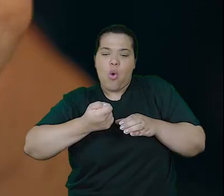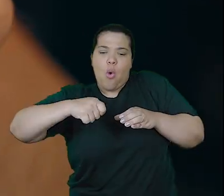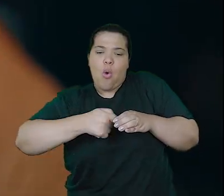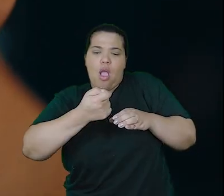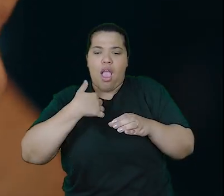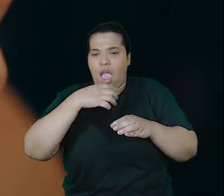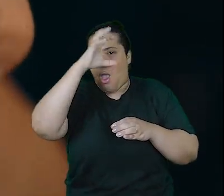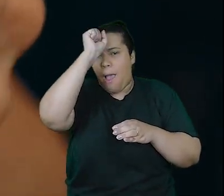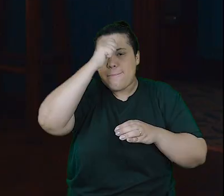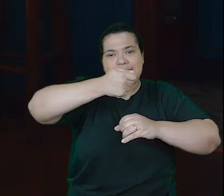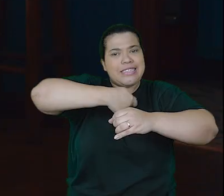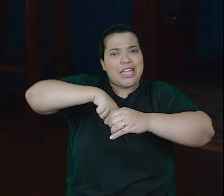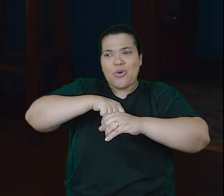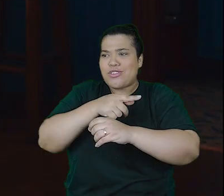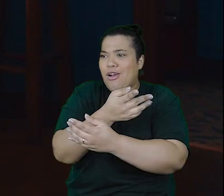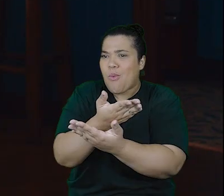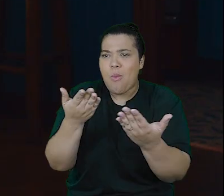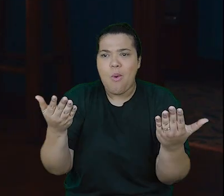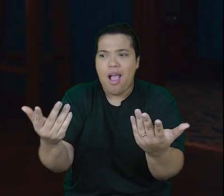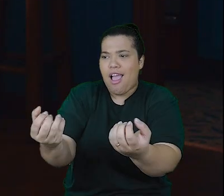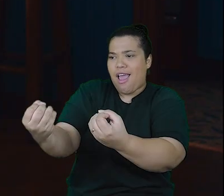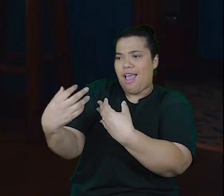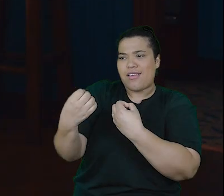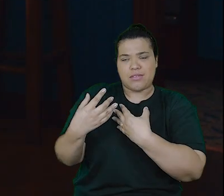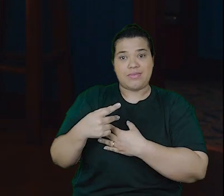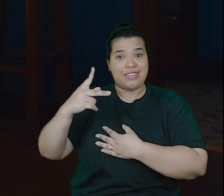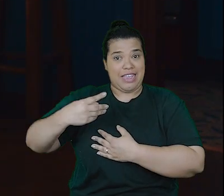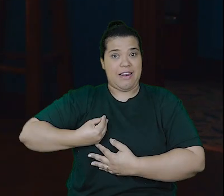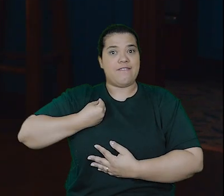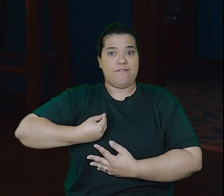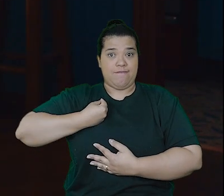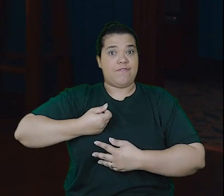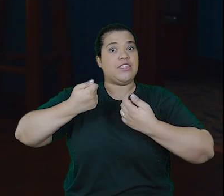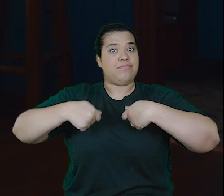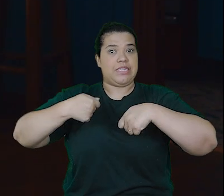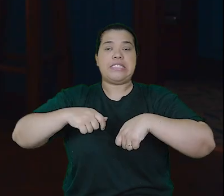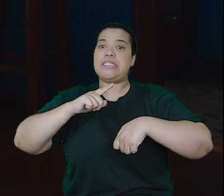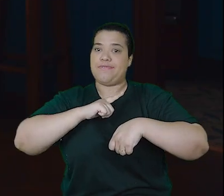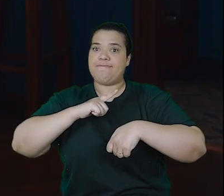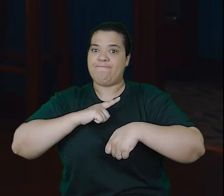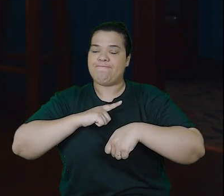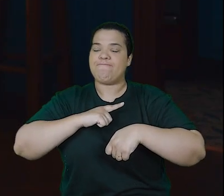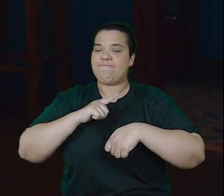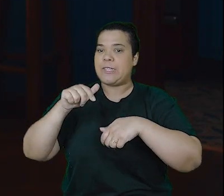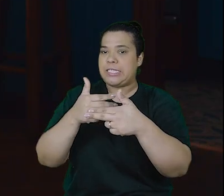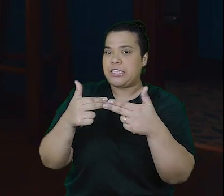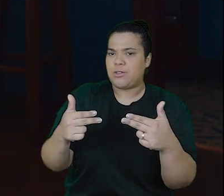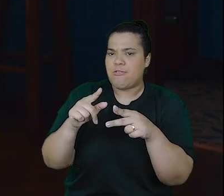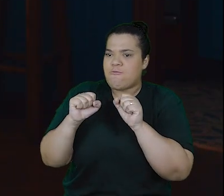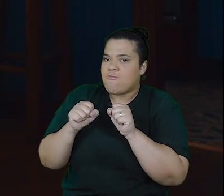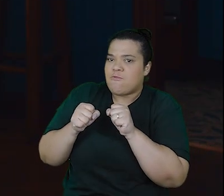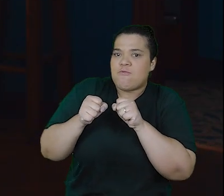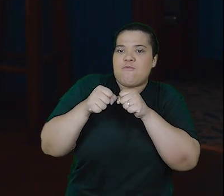comida com elas. Para elas era sobrevivência na época, então essa força